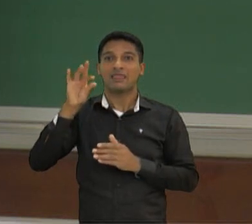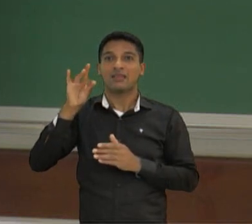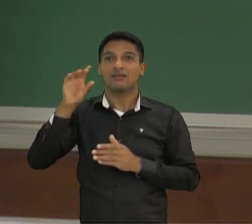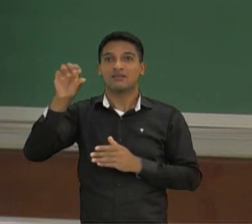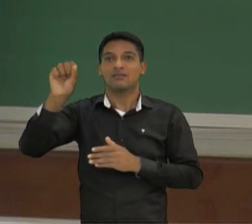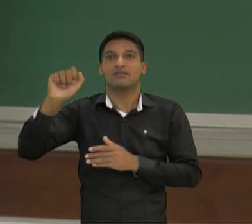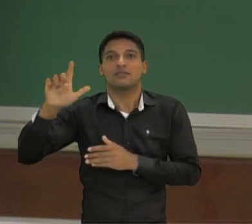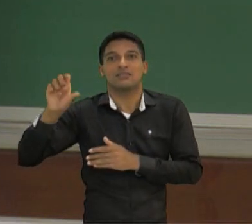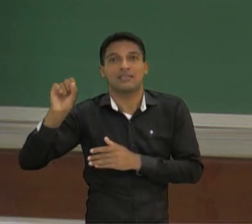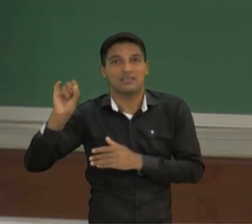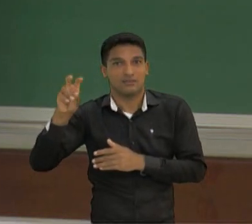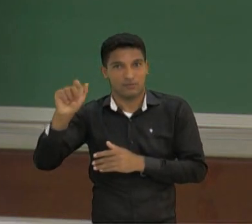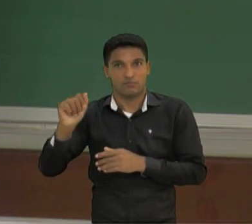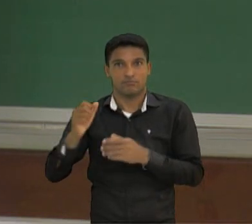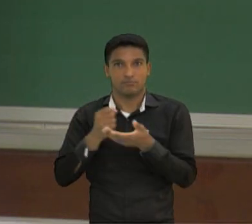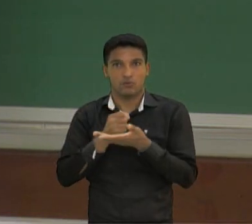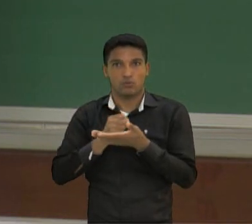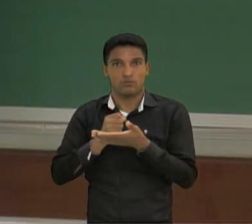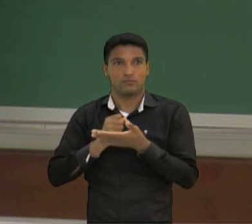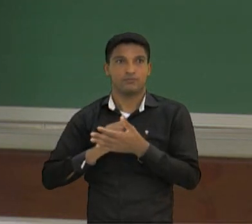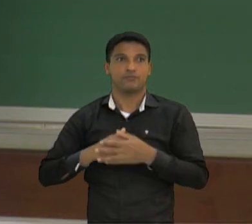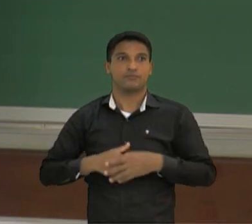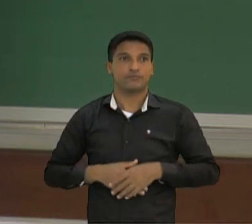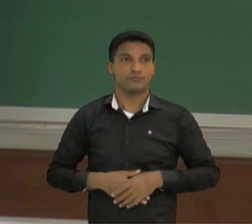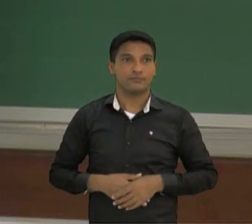estar espalhados pelo nosso corpo. Tudo bem?